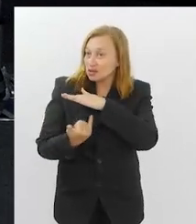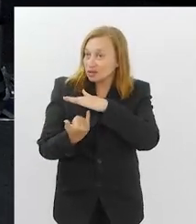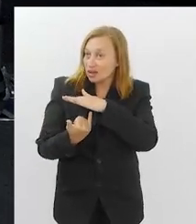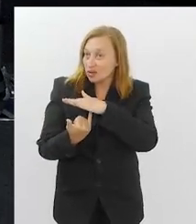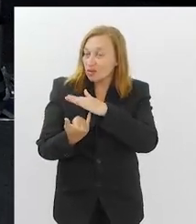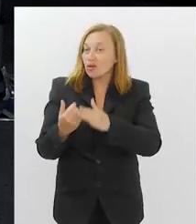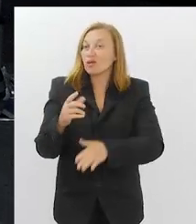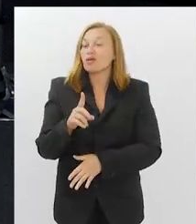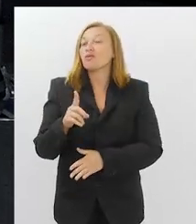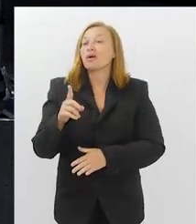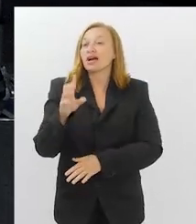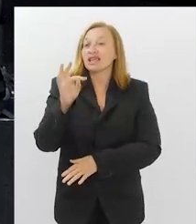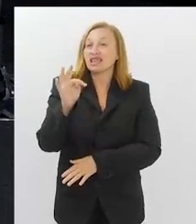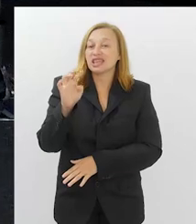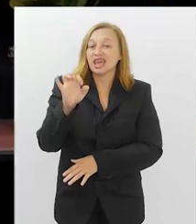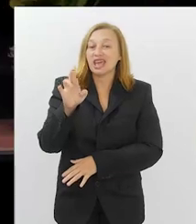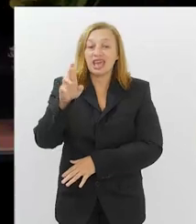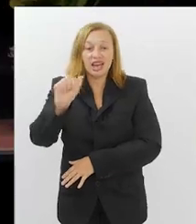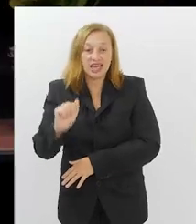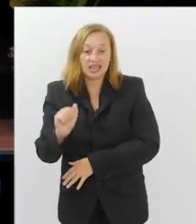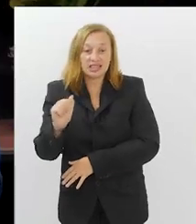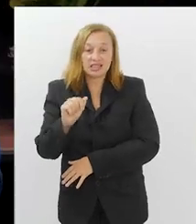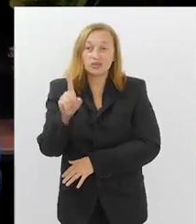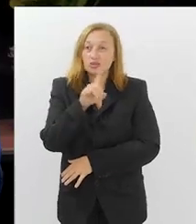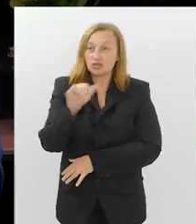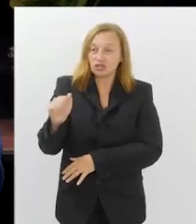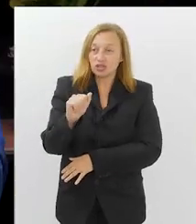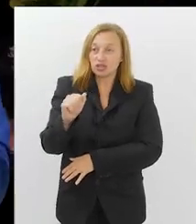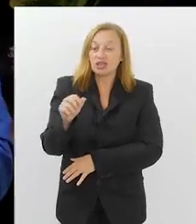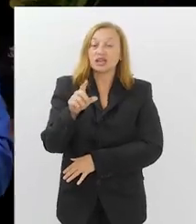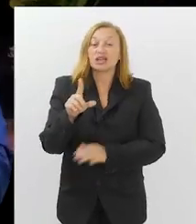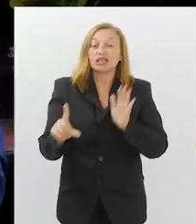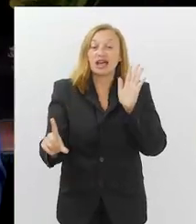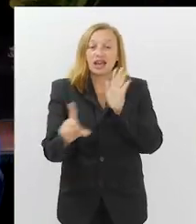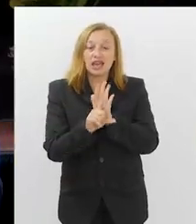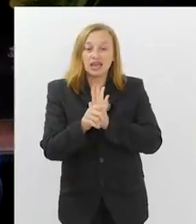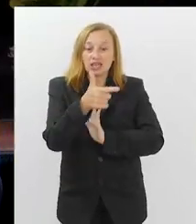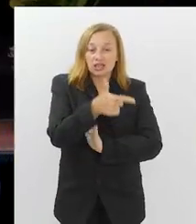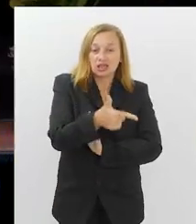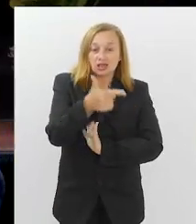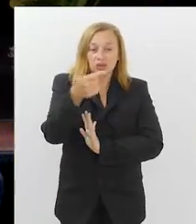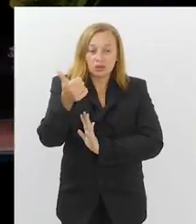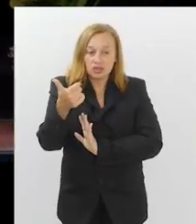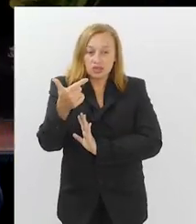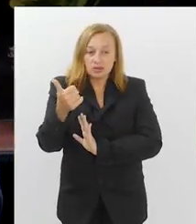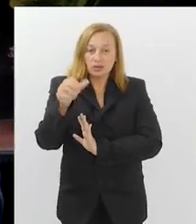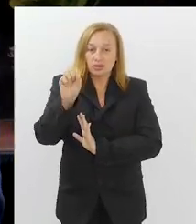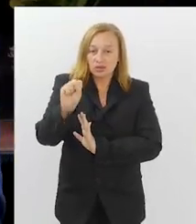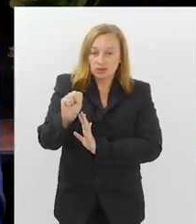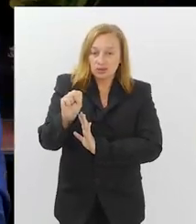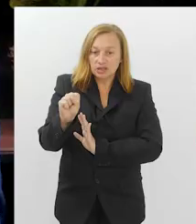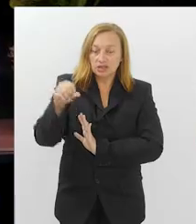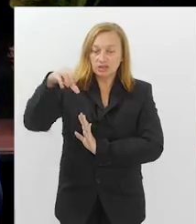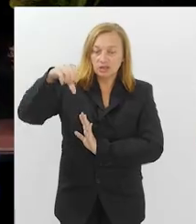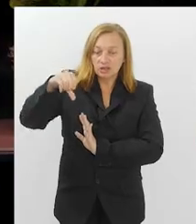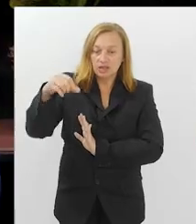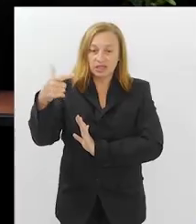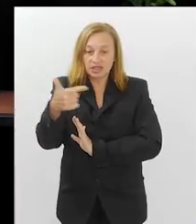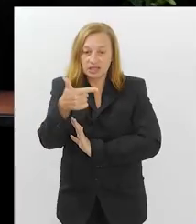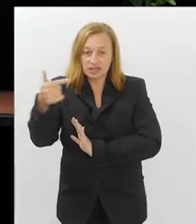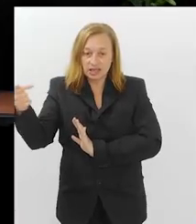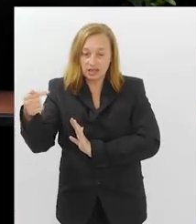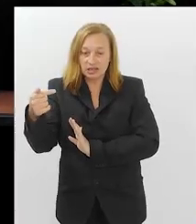institucionalizada como a data de Tereza Benguela, né, a partir da Lei 12.987 de 2014. Doutora Mônica.